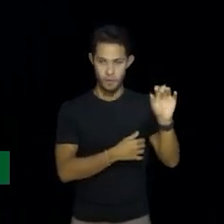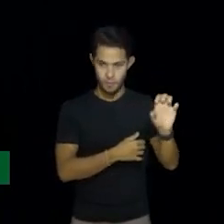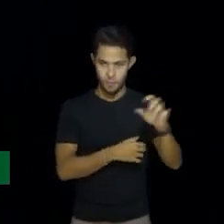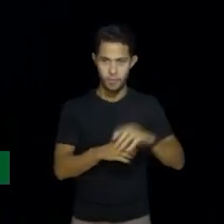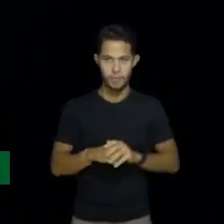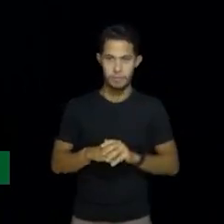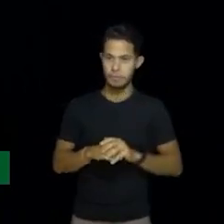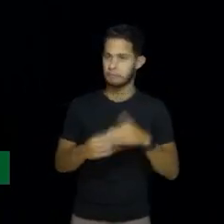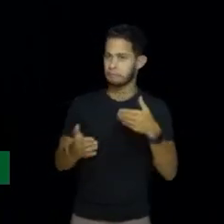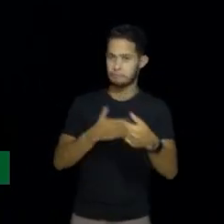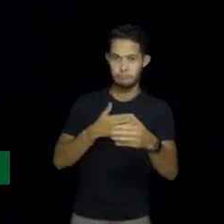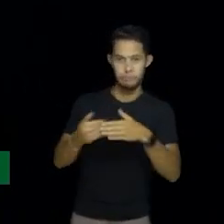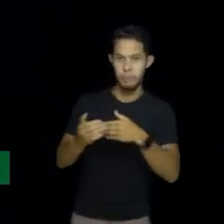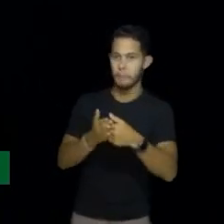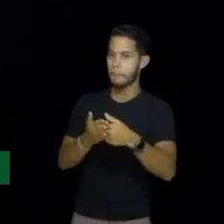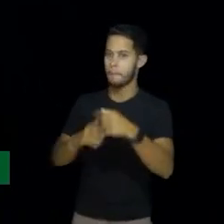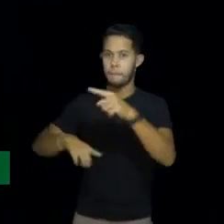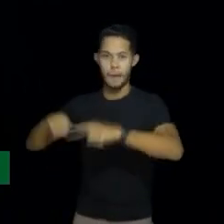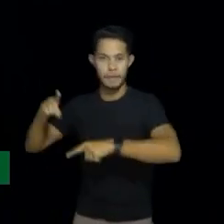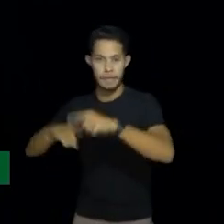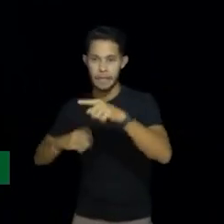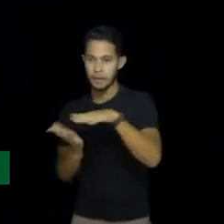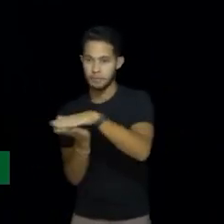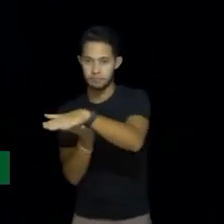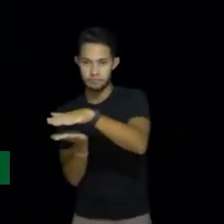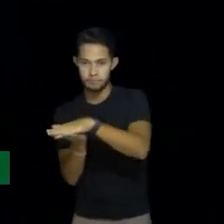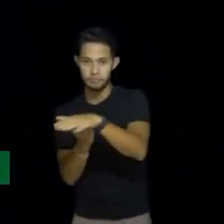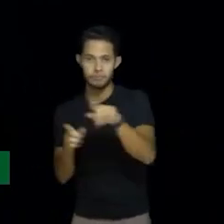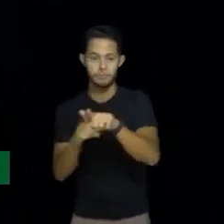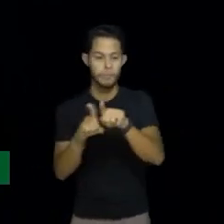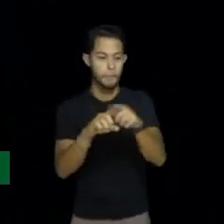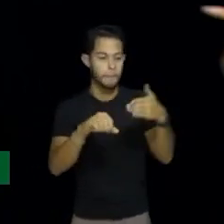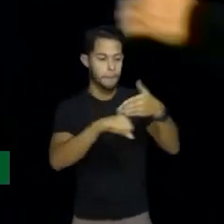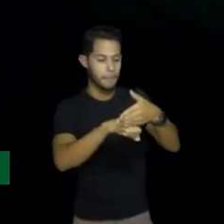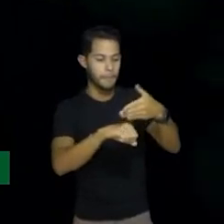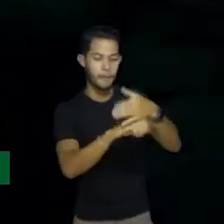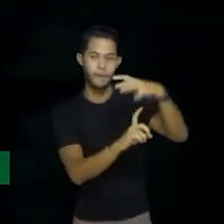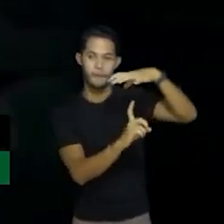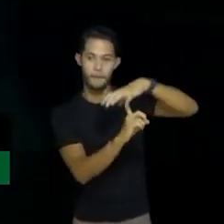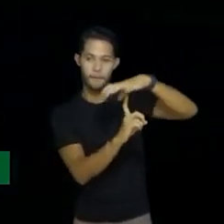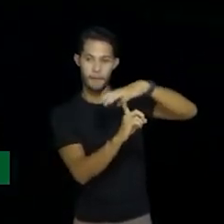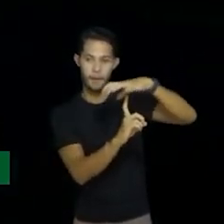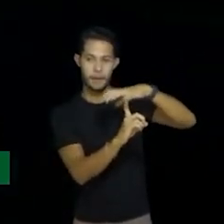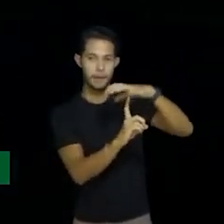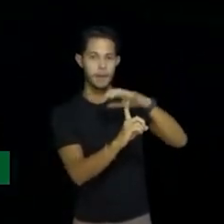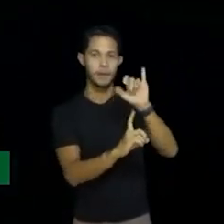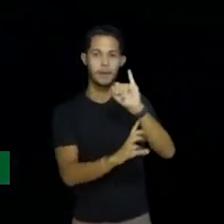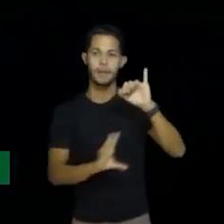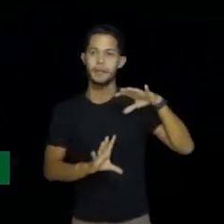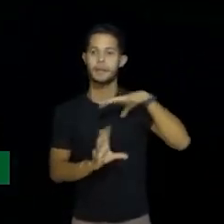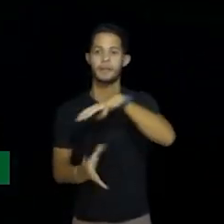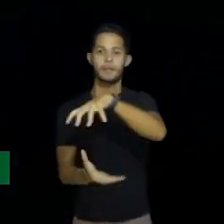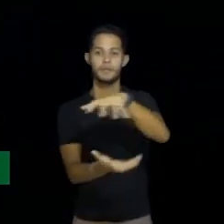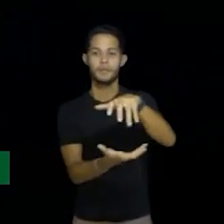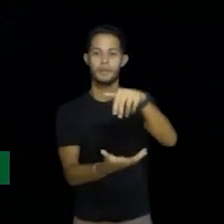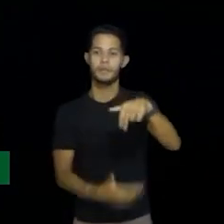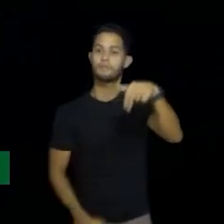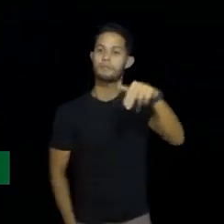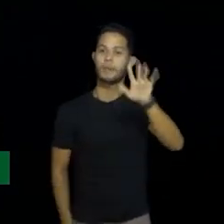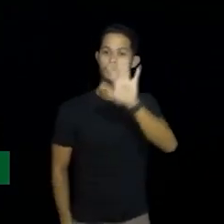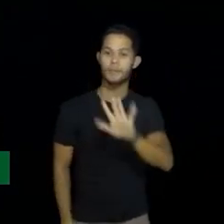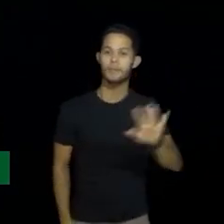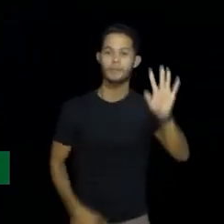materiais impressos, participação nas principais feiras nacionais e internacionais e muitas outras